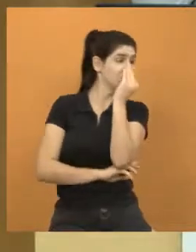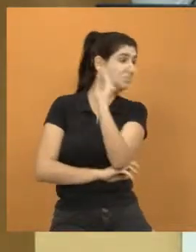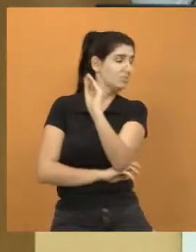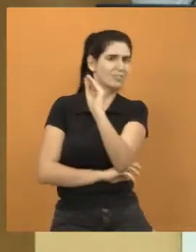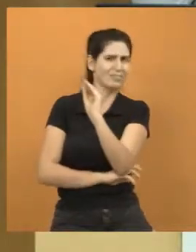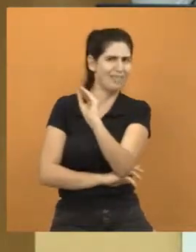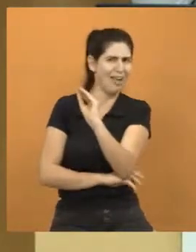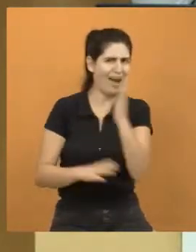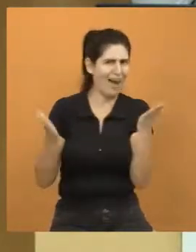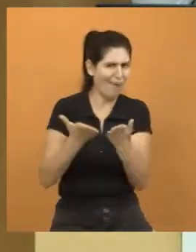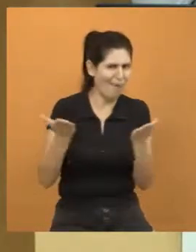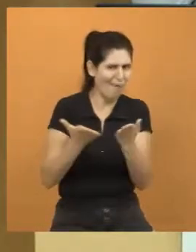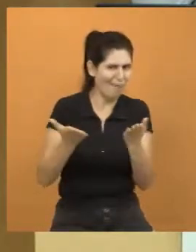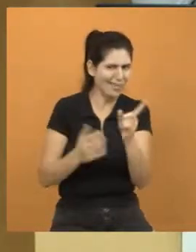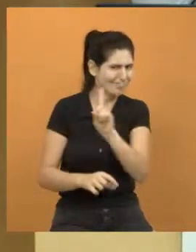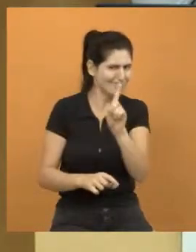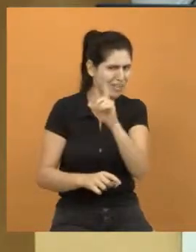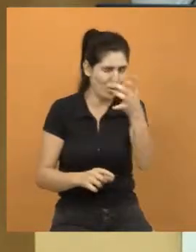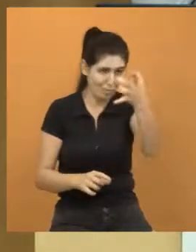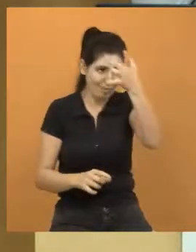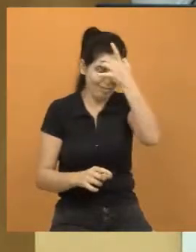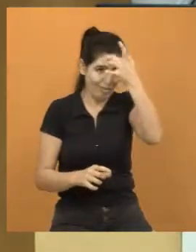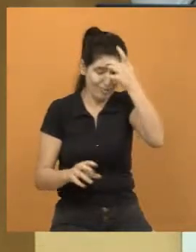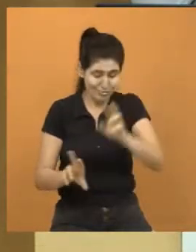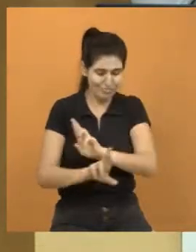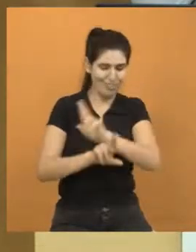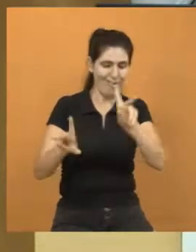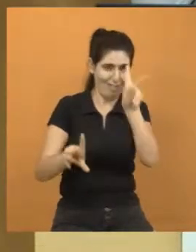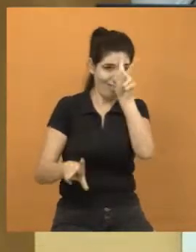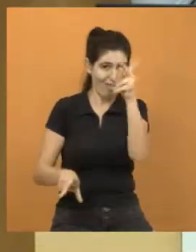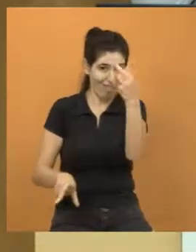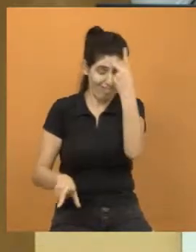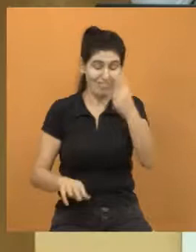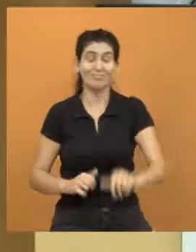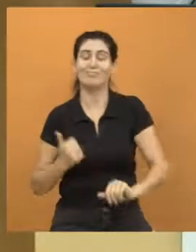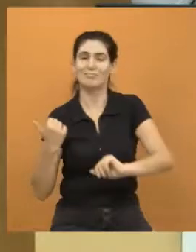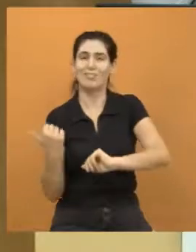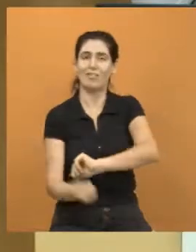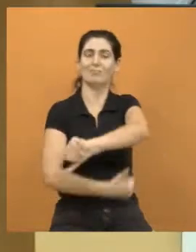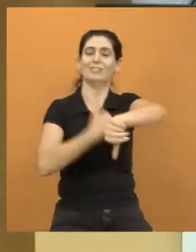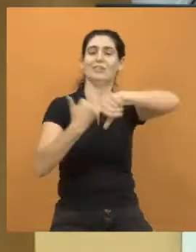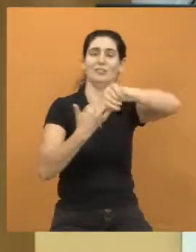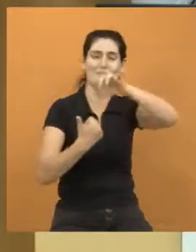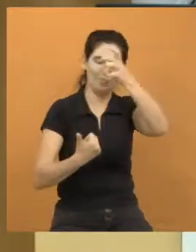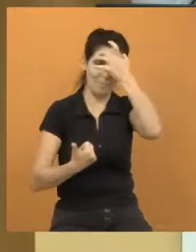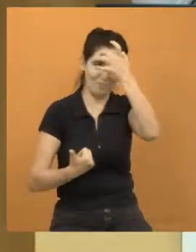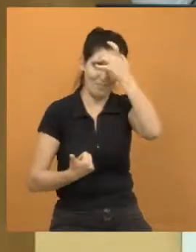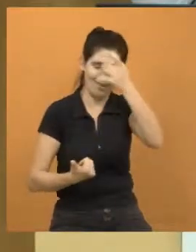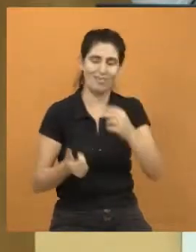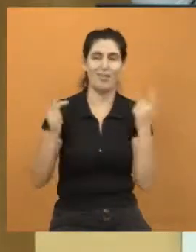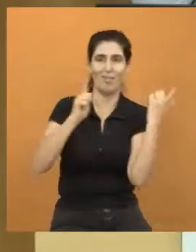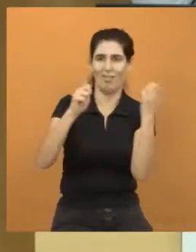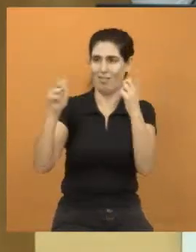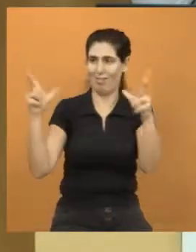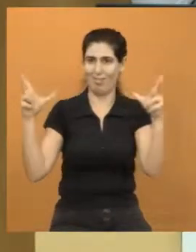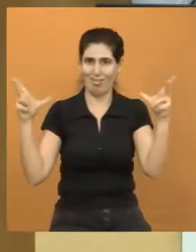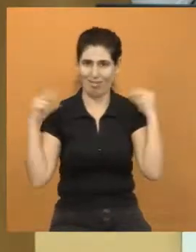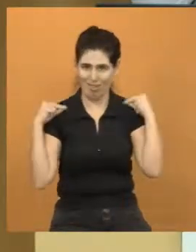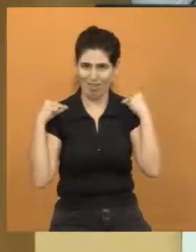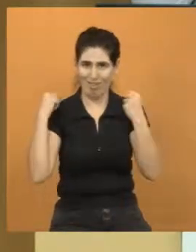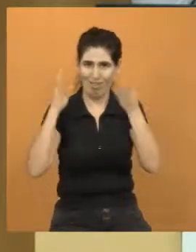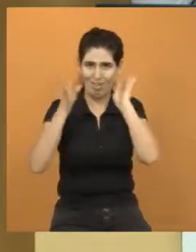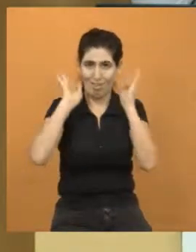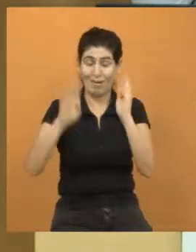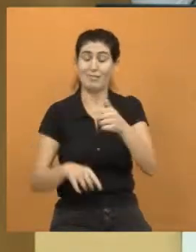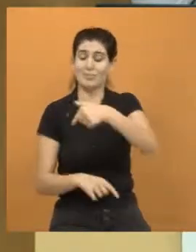Eu acho que essa revolução que deu exemplo aí dos caminhoneiros, que provou que